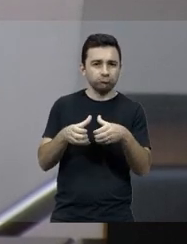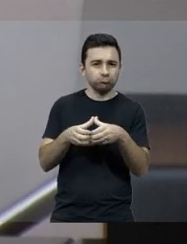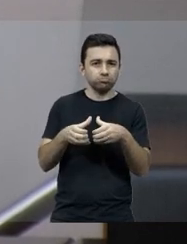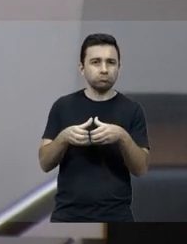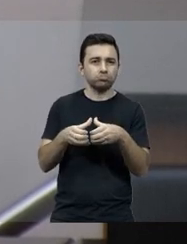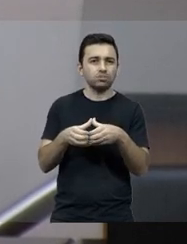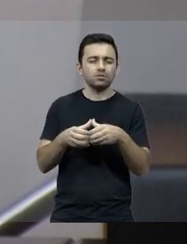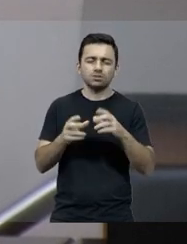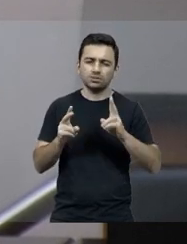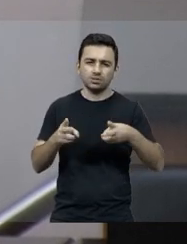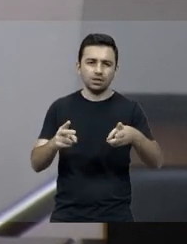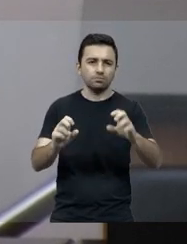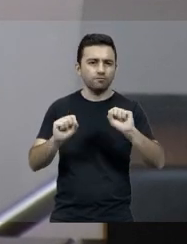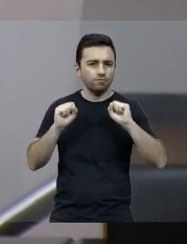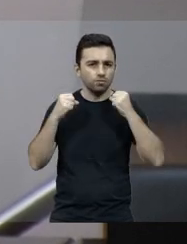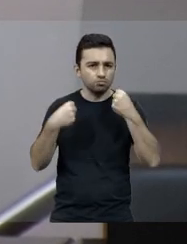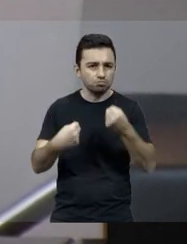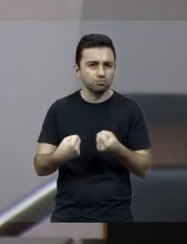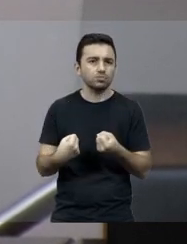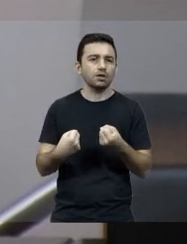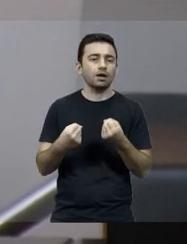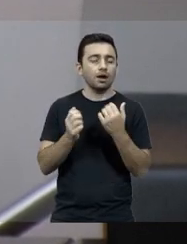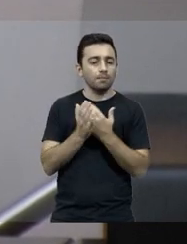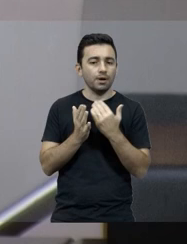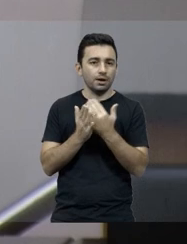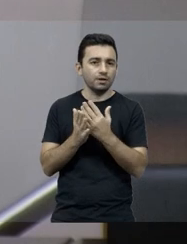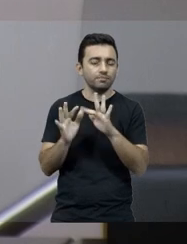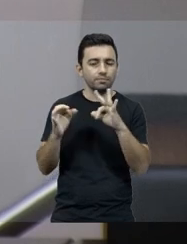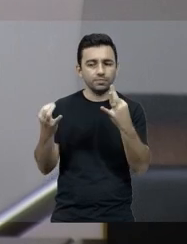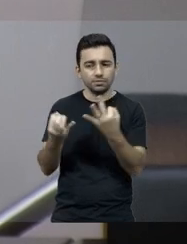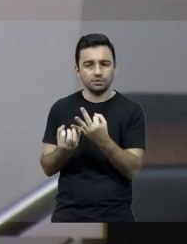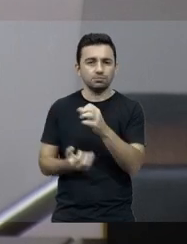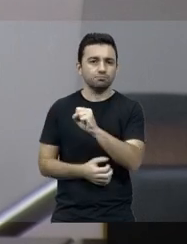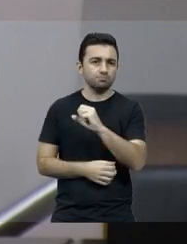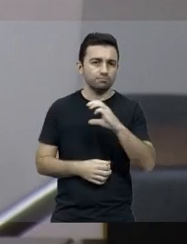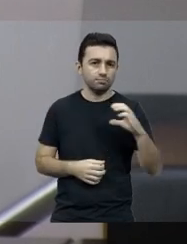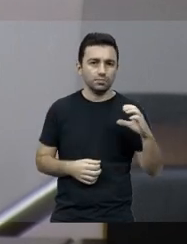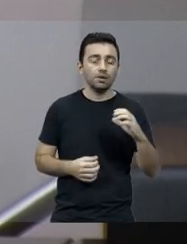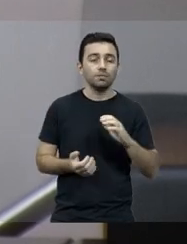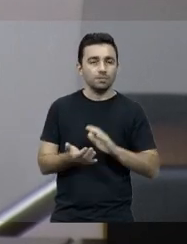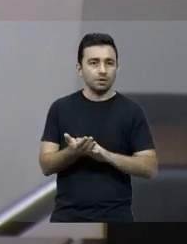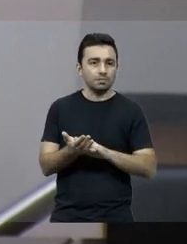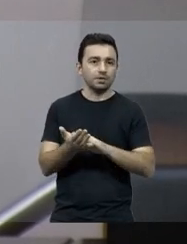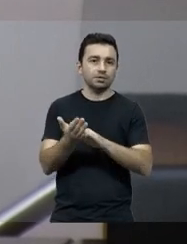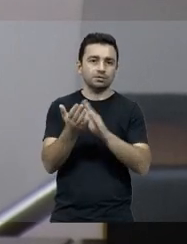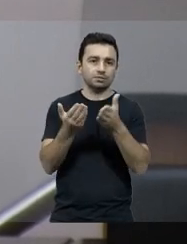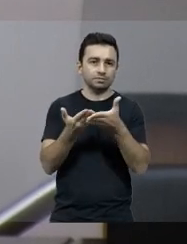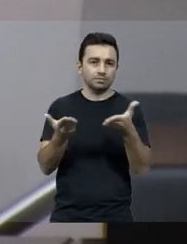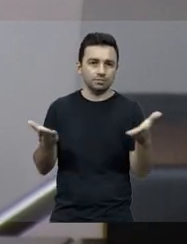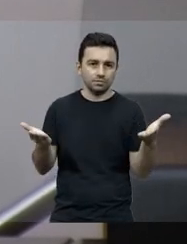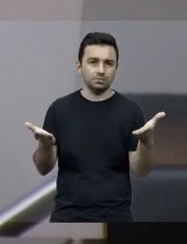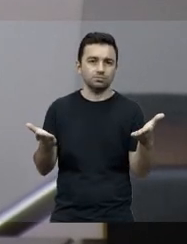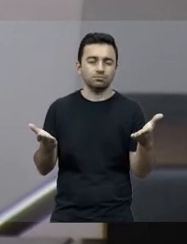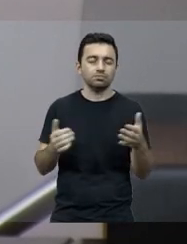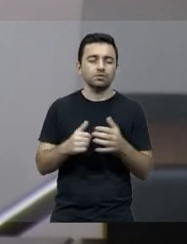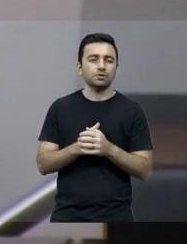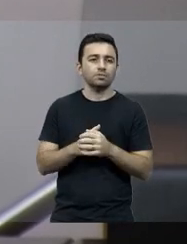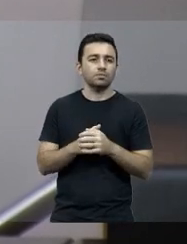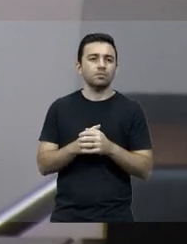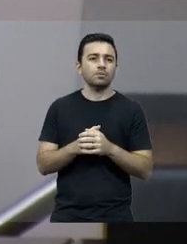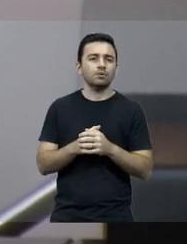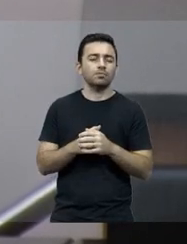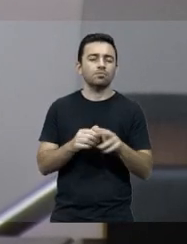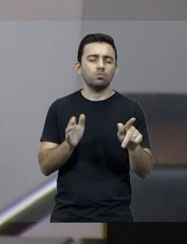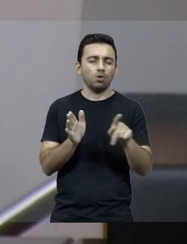sua bandeira de fortalecer a família catarinense. Portanto, meus parabéns à família assembleiana pelos